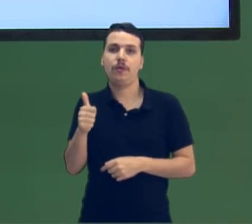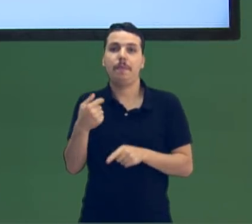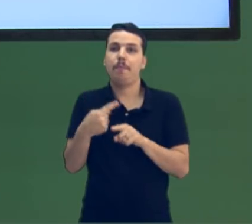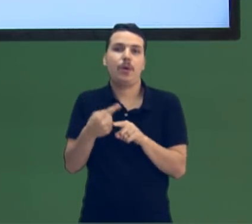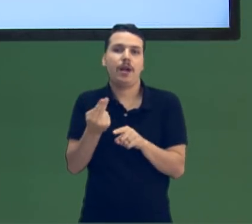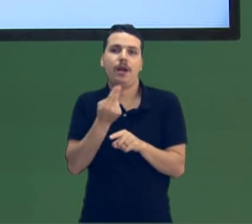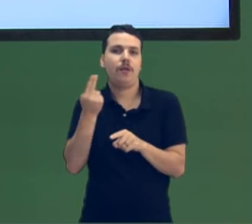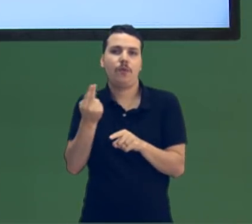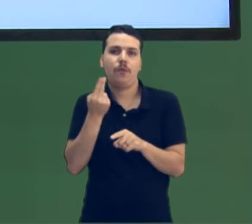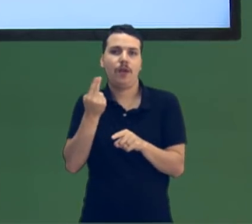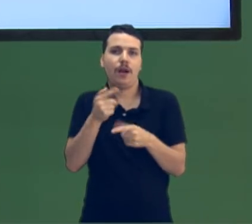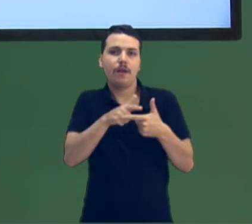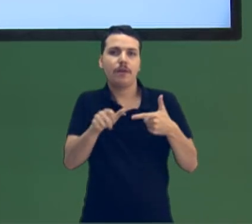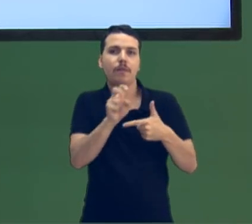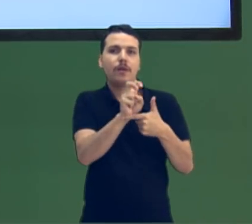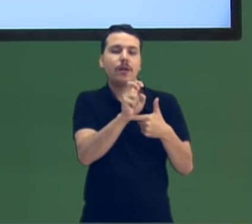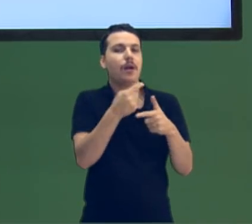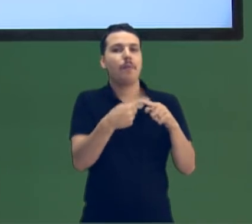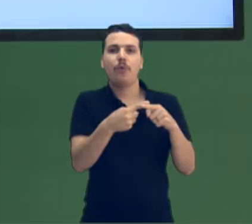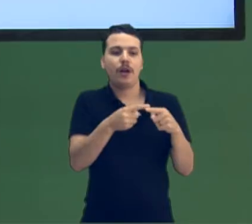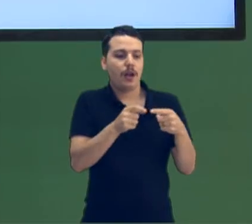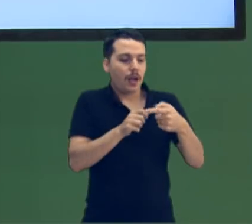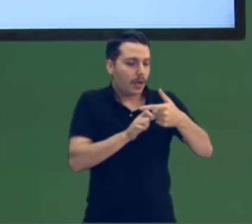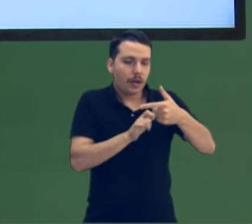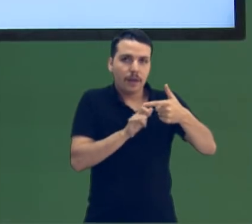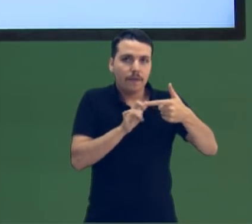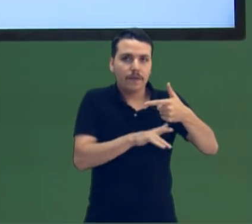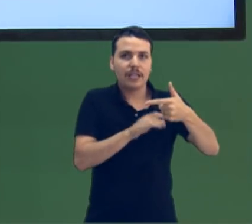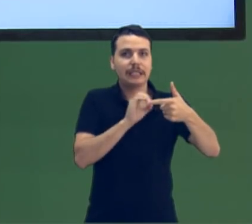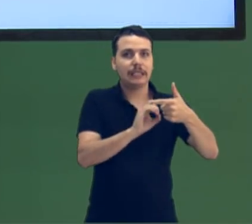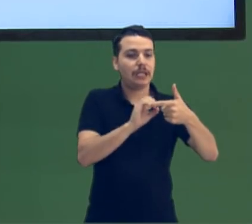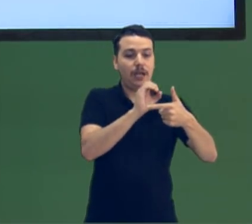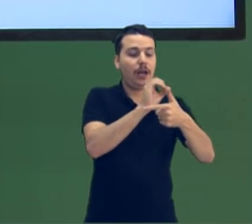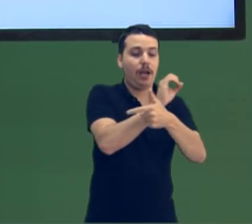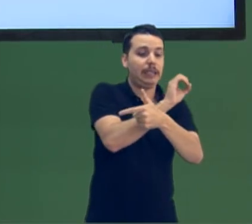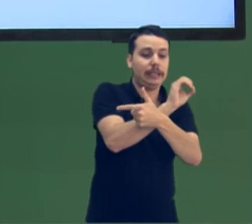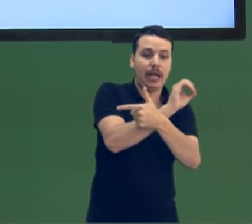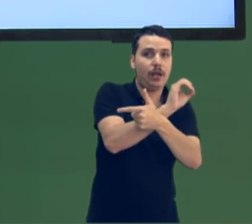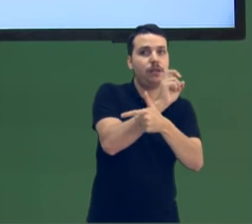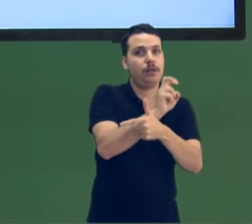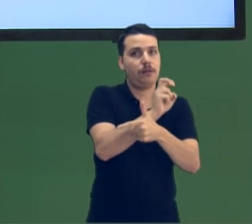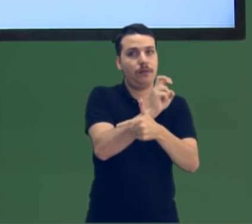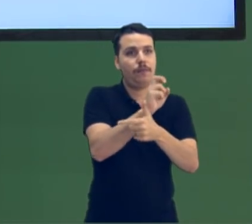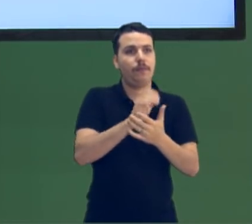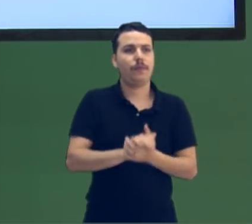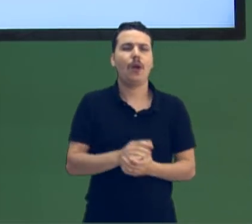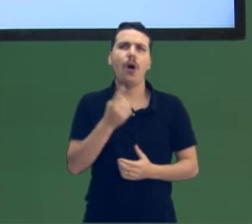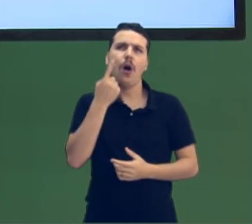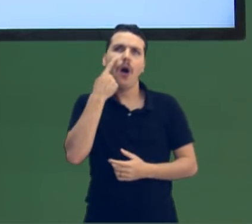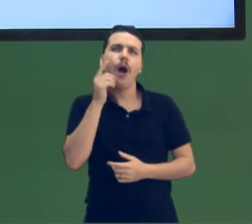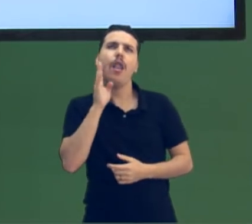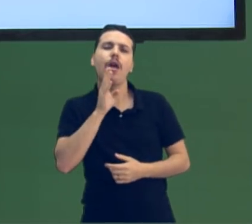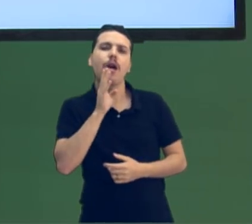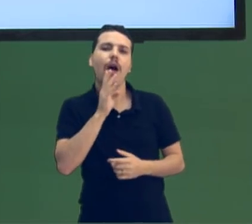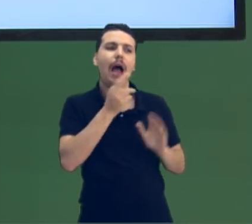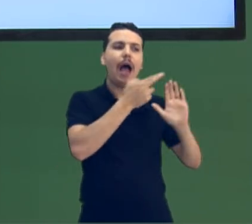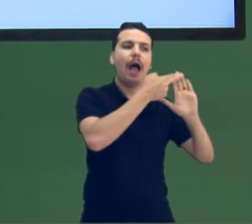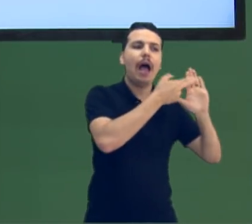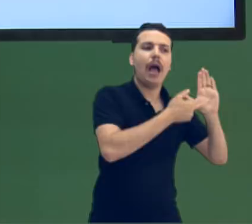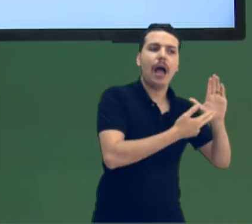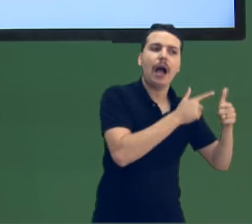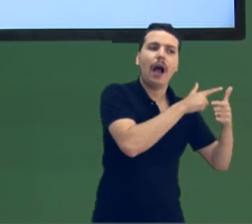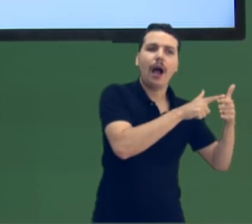dividir por 5, porque não termina nem em 0 e nem em 5. Olha que legal, professora, você está trazendo para mim os critérios